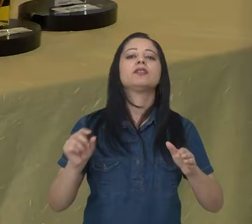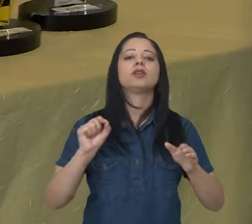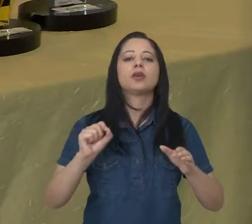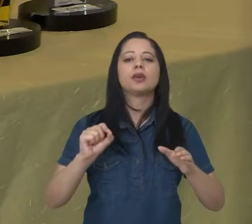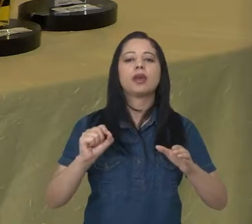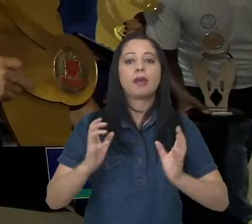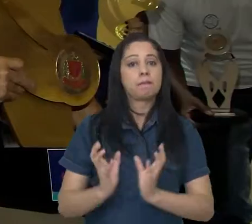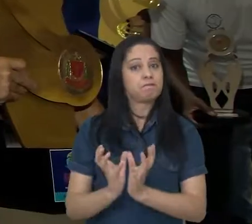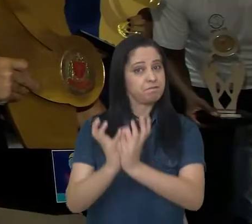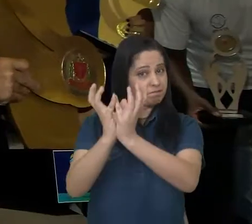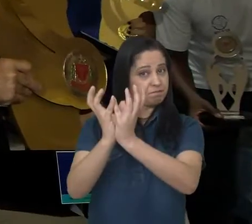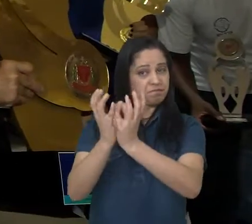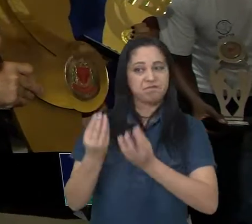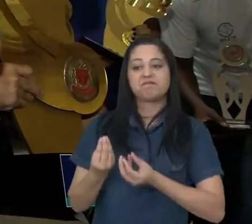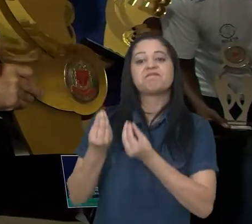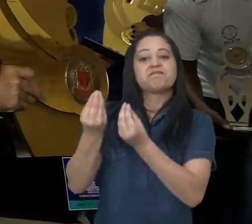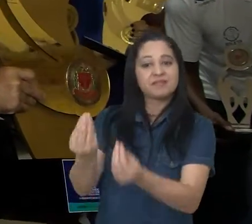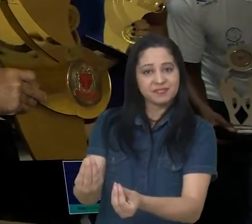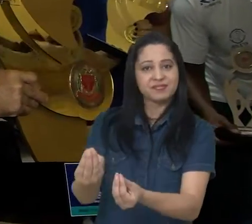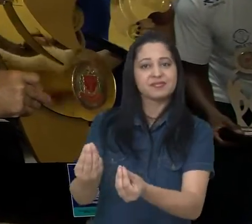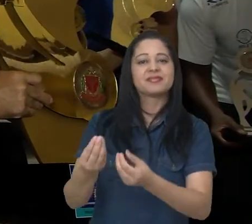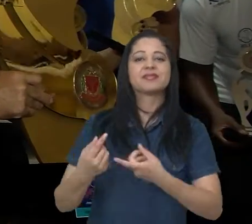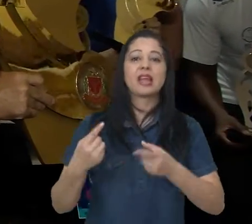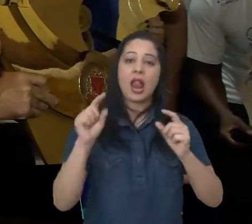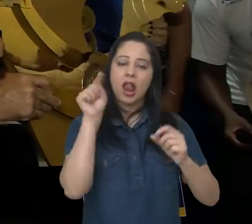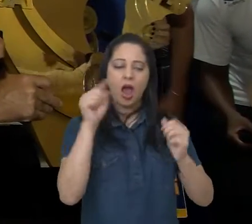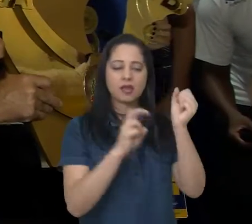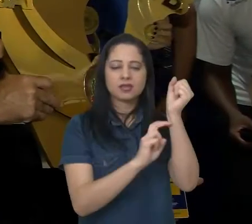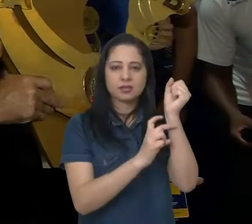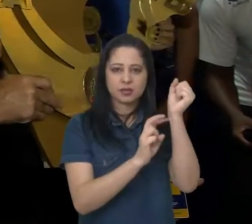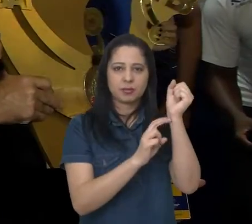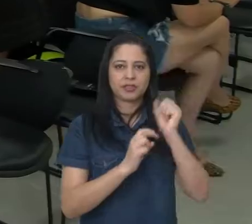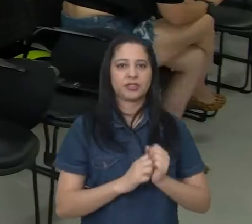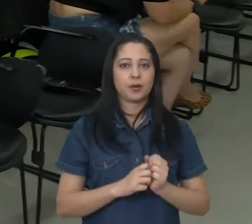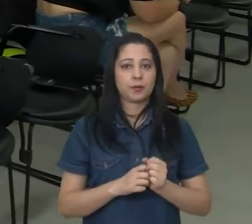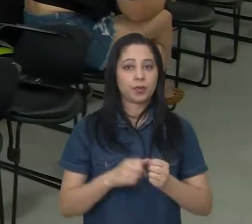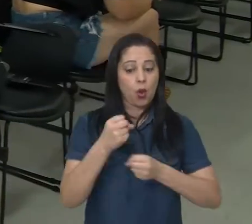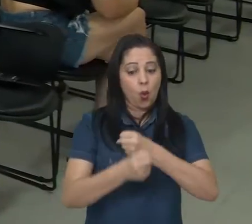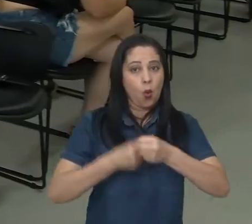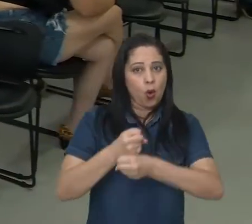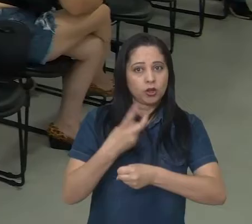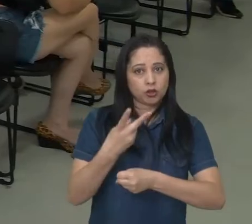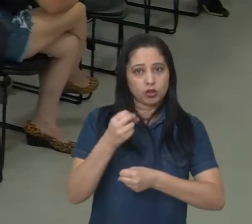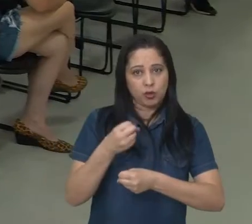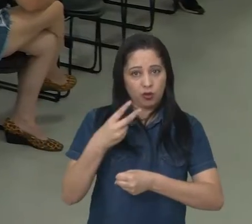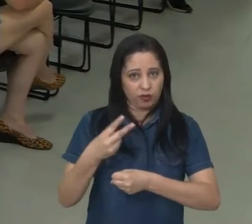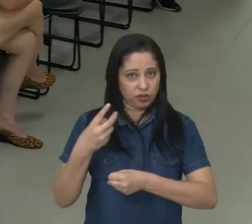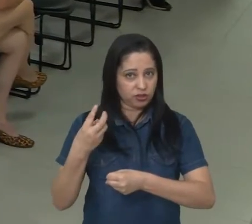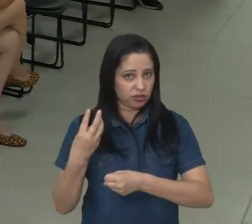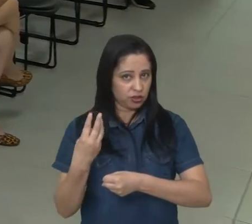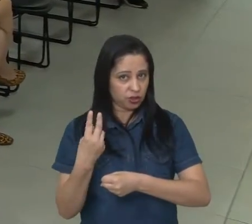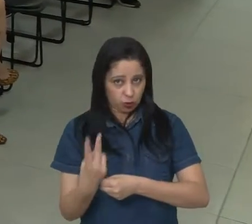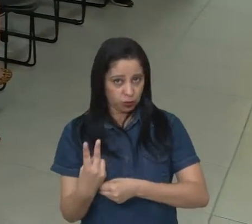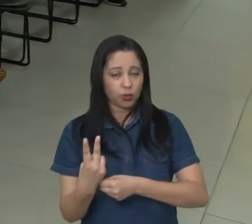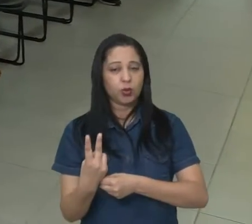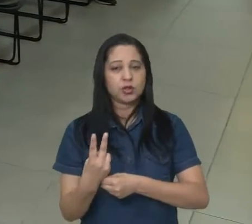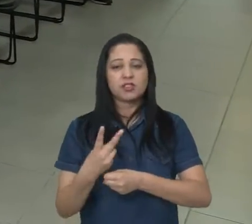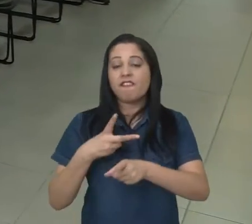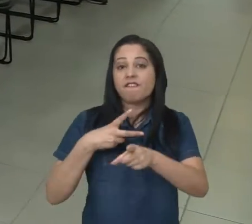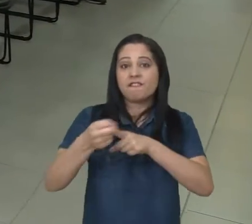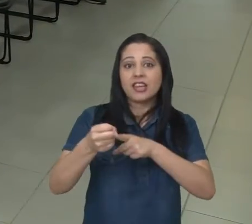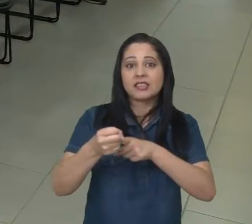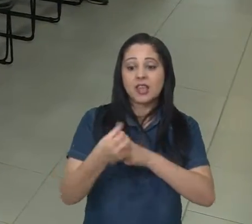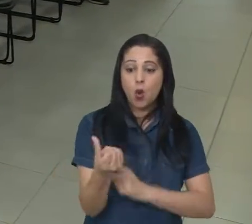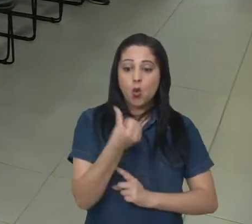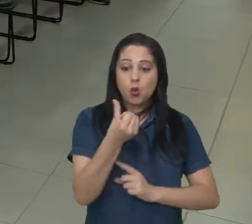receberam os troféus que conquistaram durante as disputas realizadas em São Sebastião. Neste ano, a cidade conquistou seu 6º título